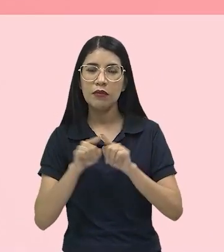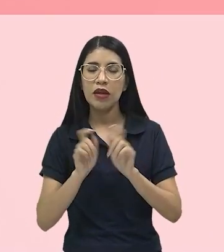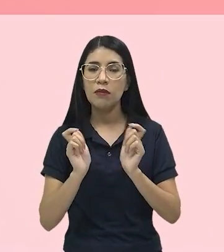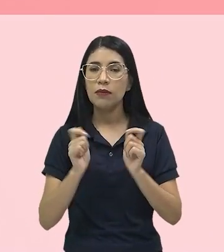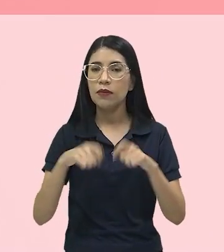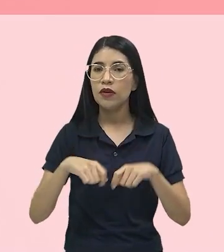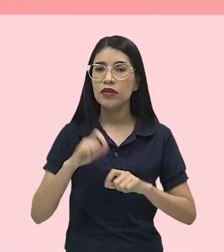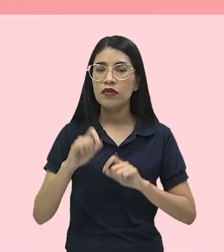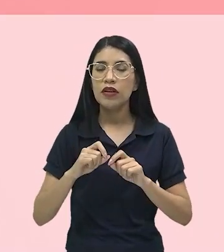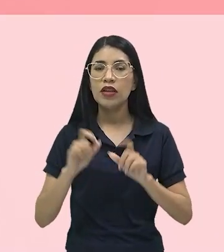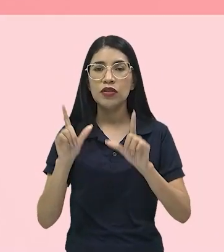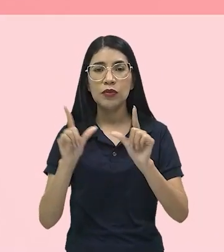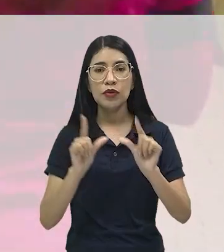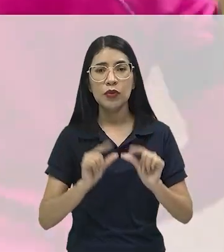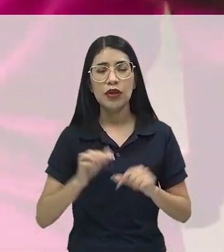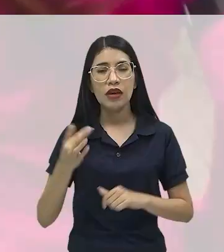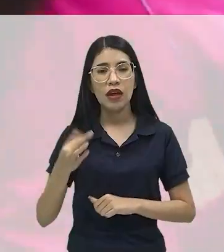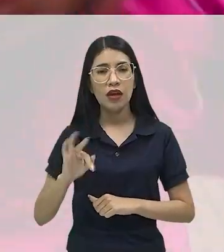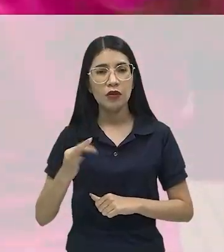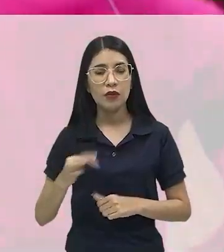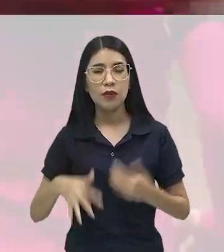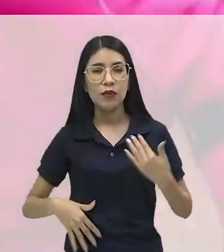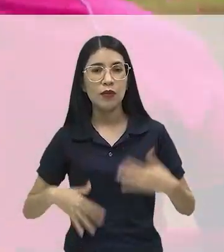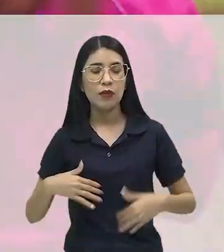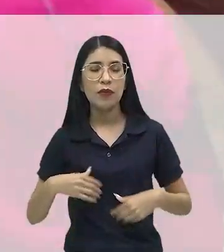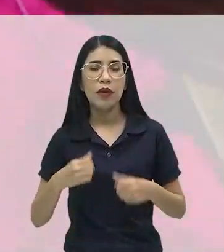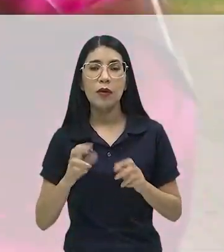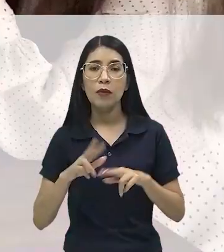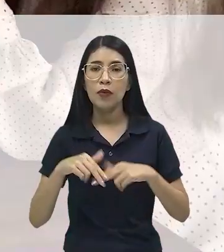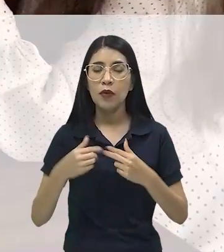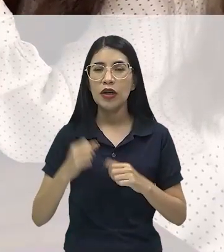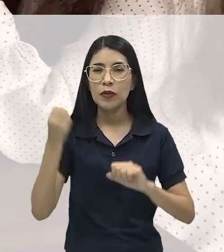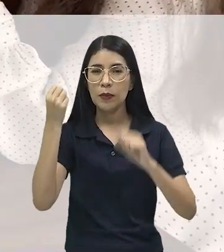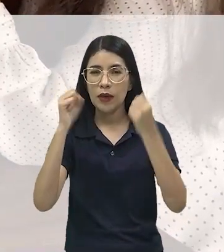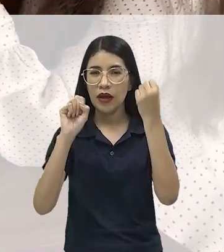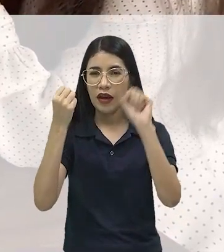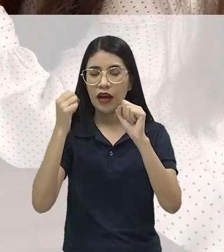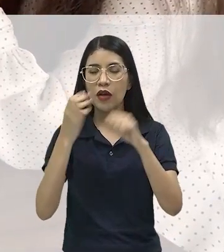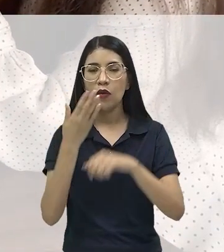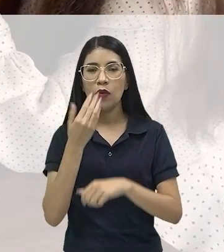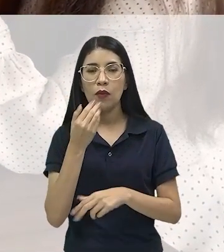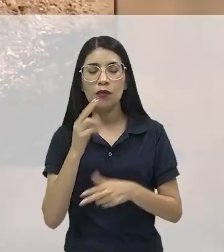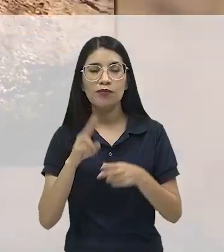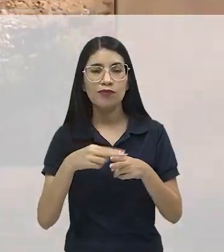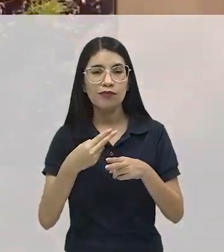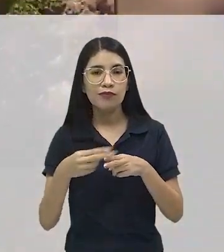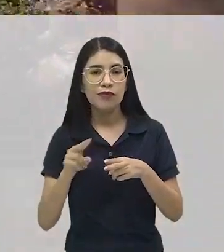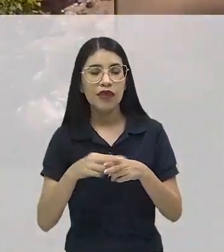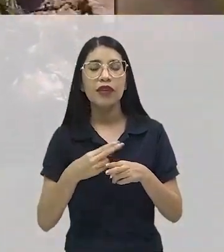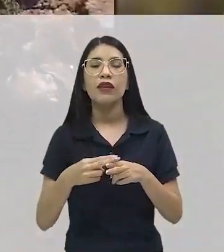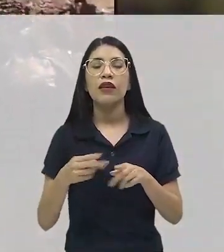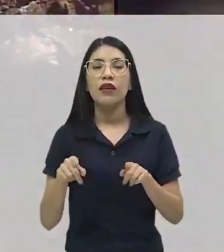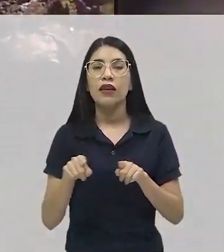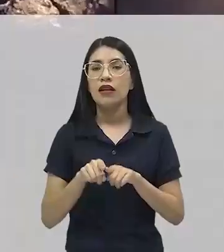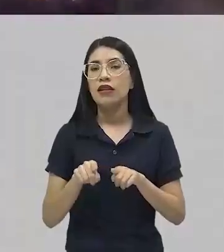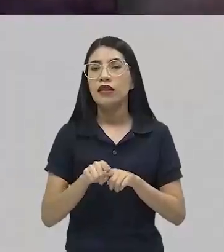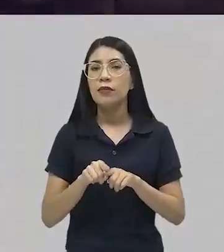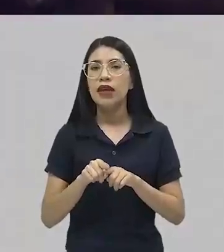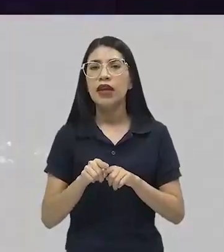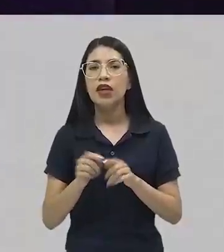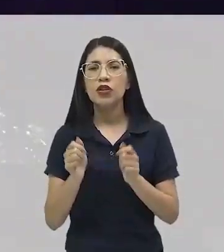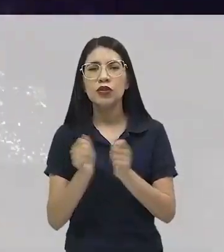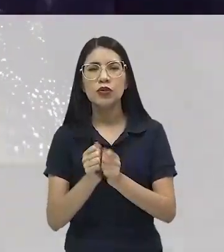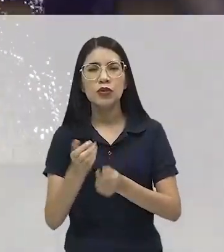pode diminuir a dor física. Fazer atividade física, comer chocolate, também estar entre